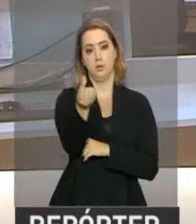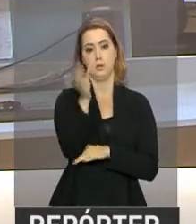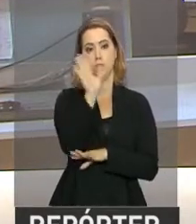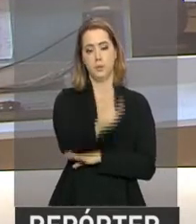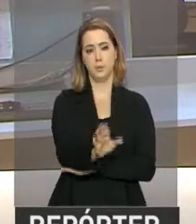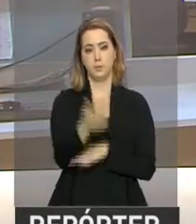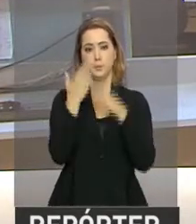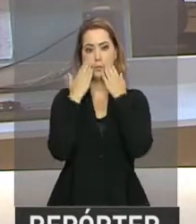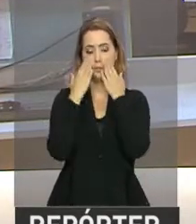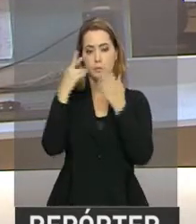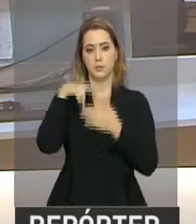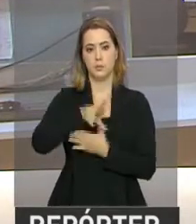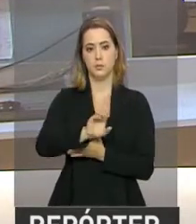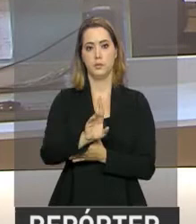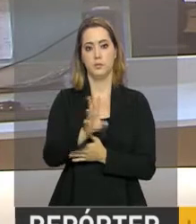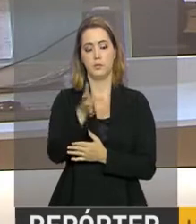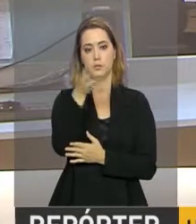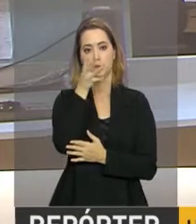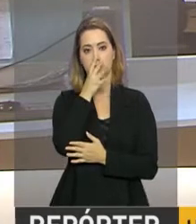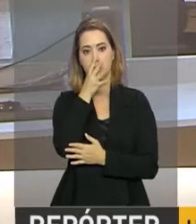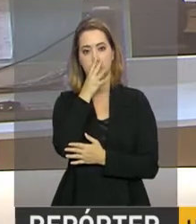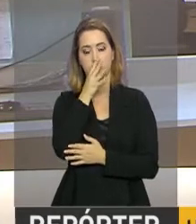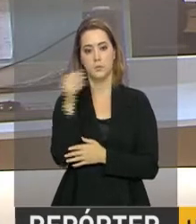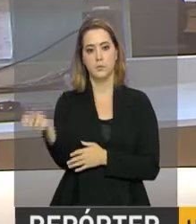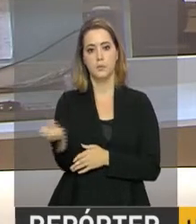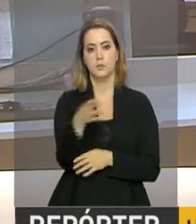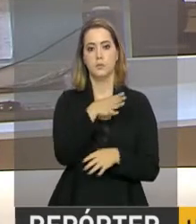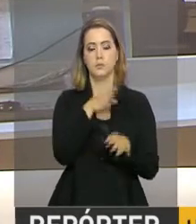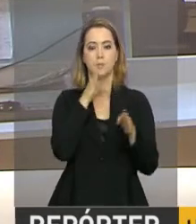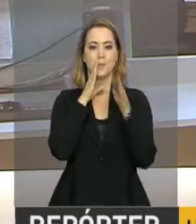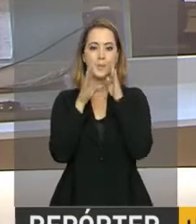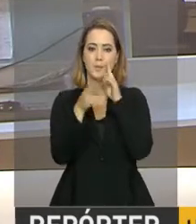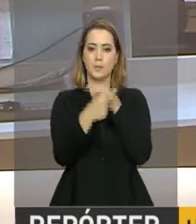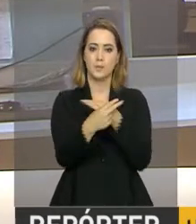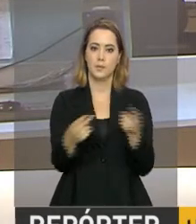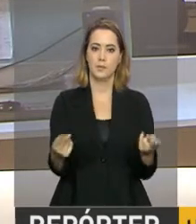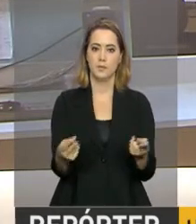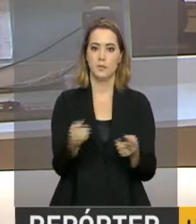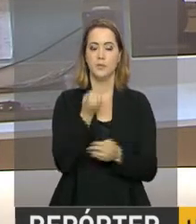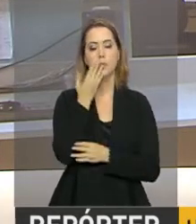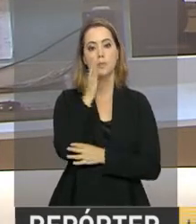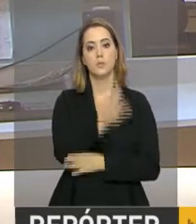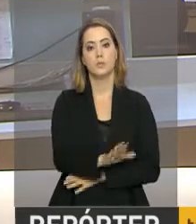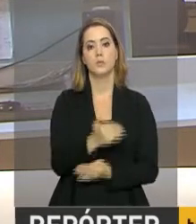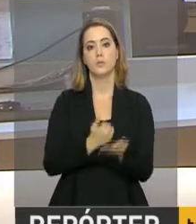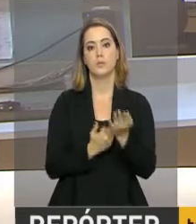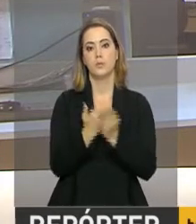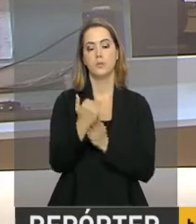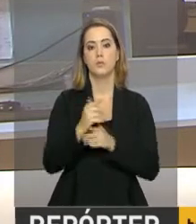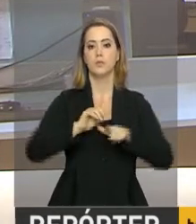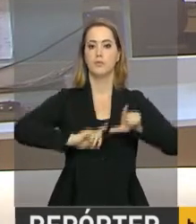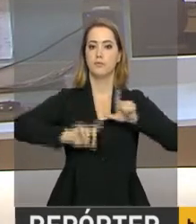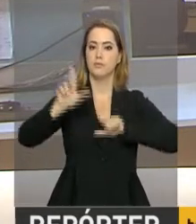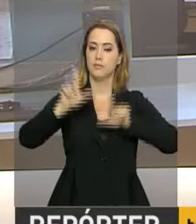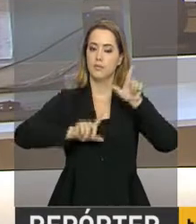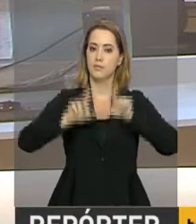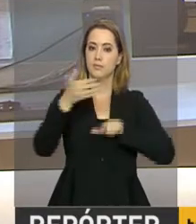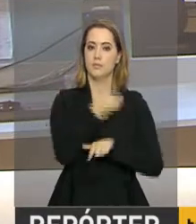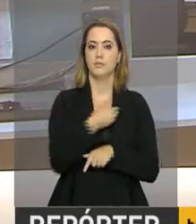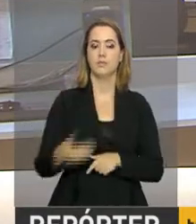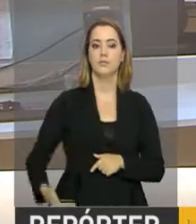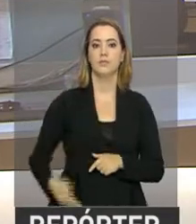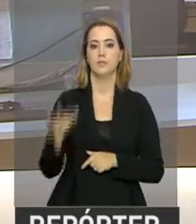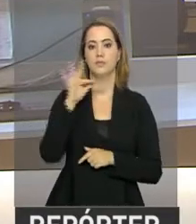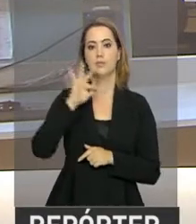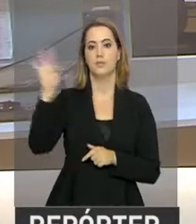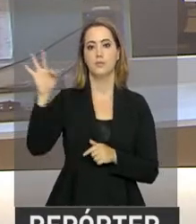na próxima edição do repórter nbr acompanhe as novidades também pelas nossas redes sociais boa tarde pra você continue com a gente e nbr